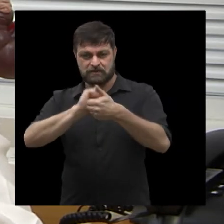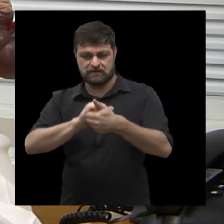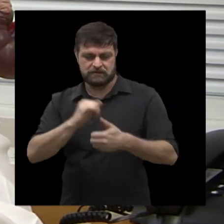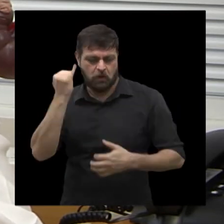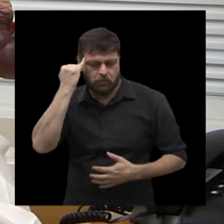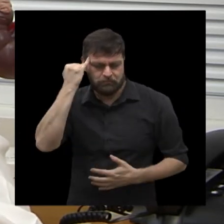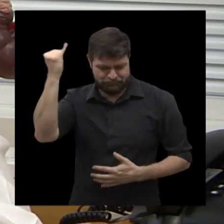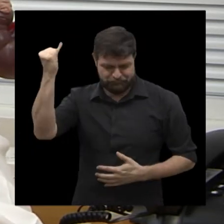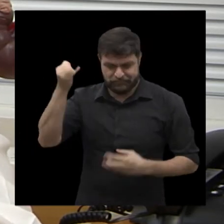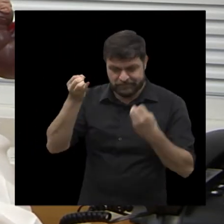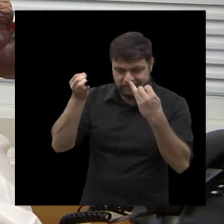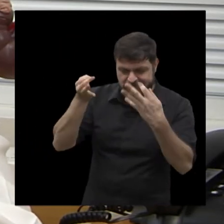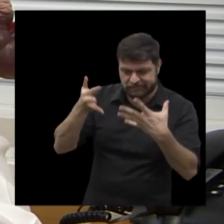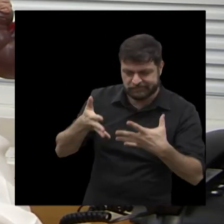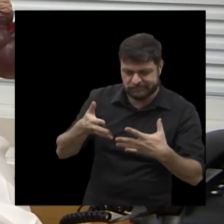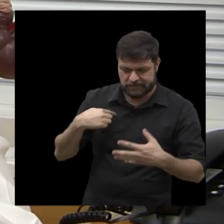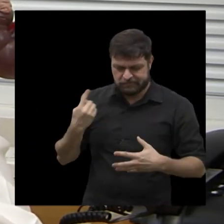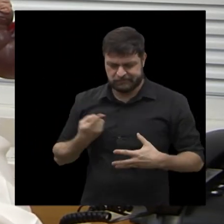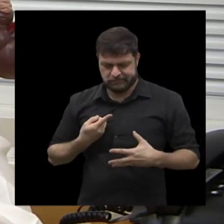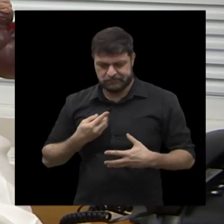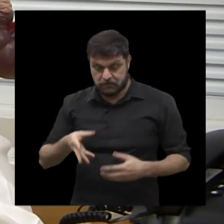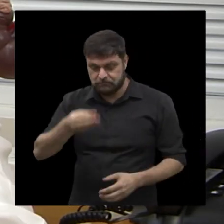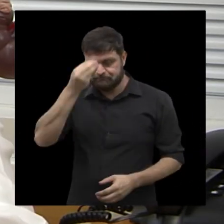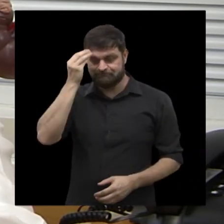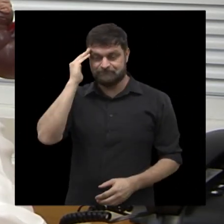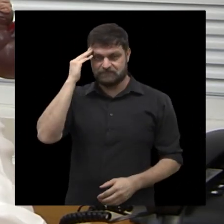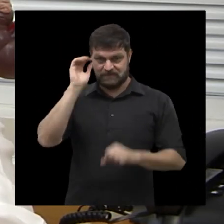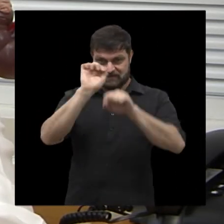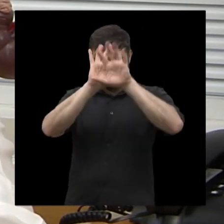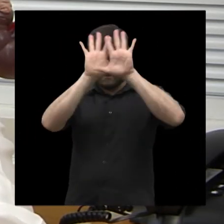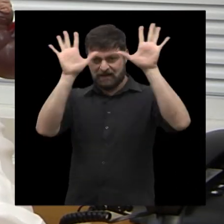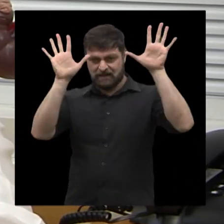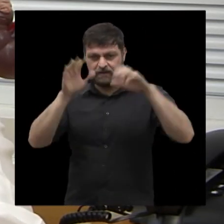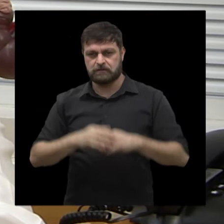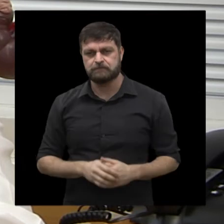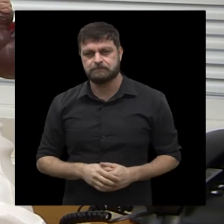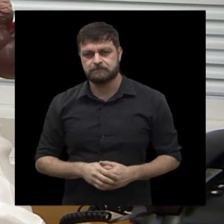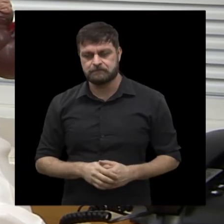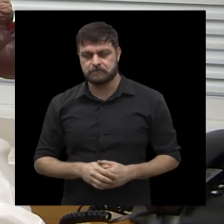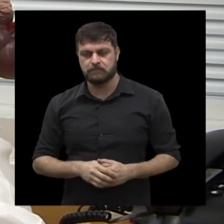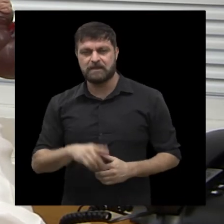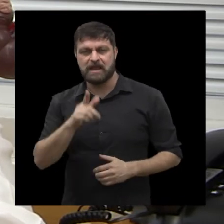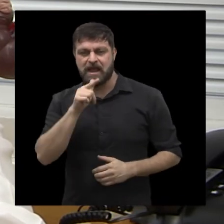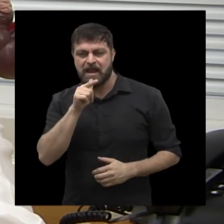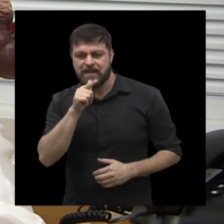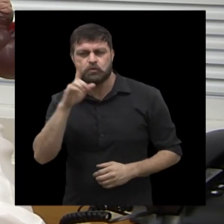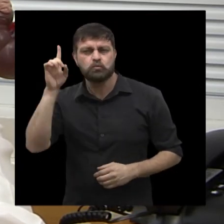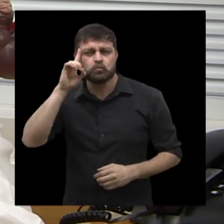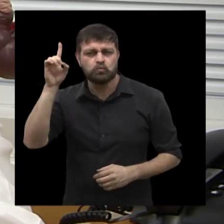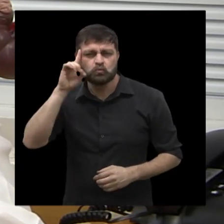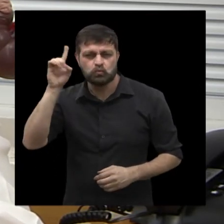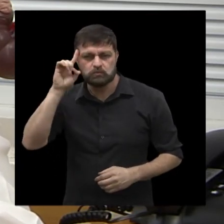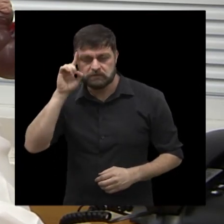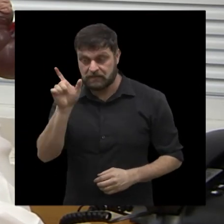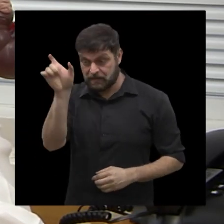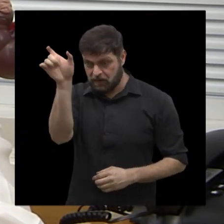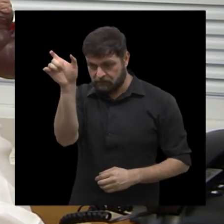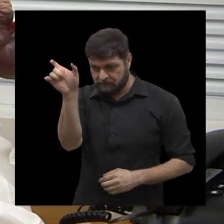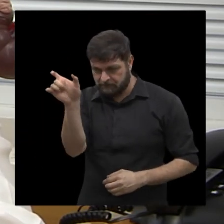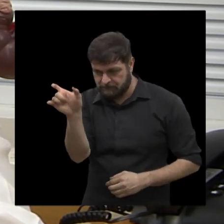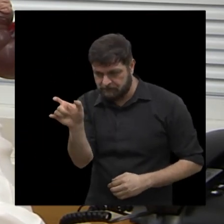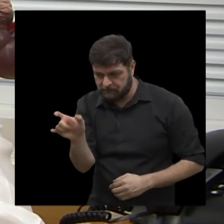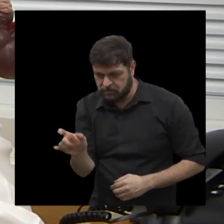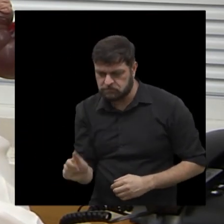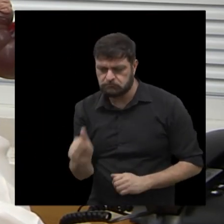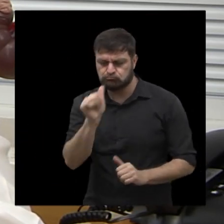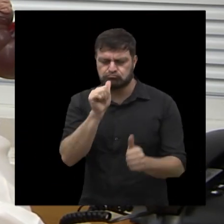uma ideia bem assim geral, a gente estava falando de líquido por dia. Uma pessoa toma